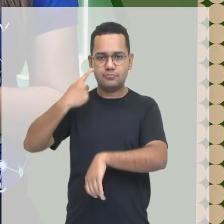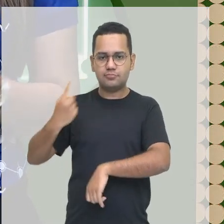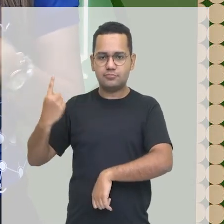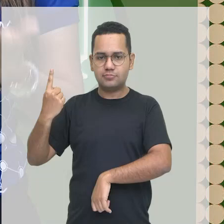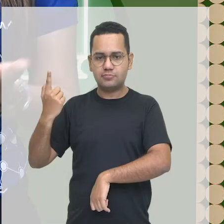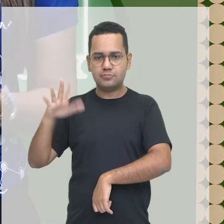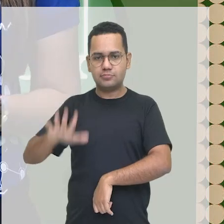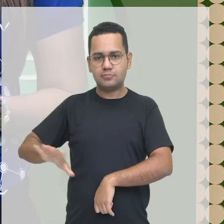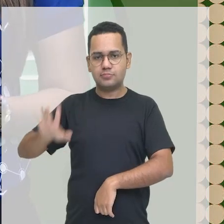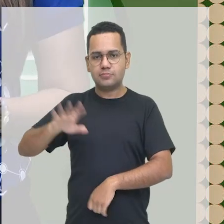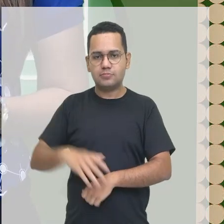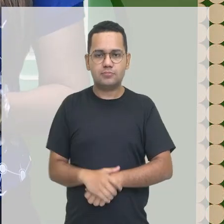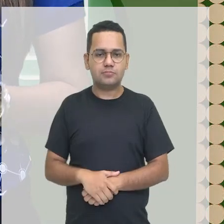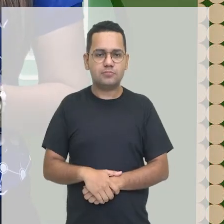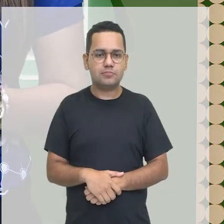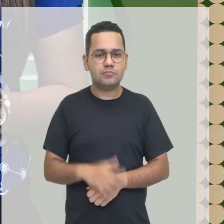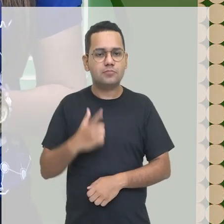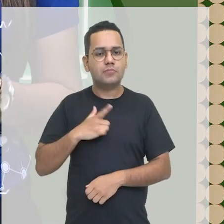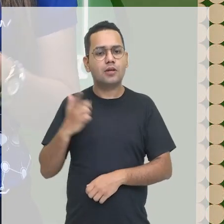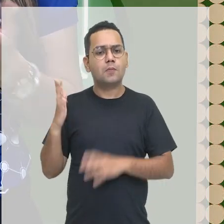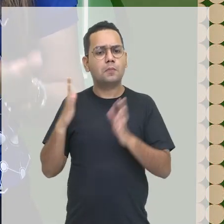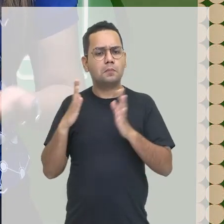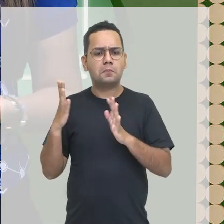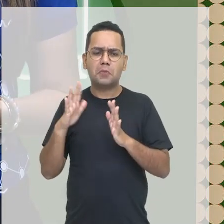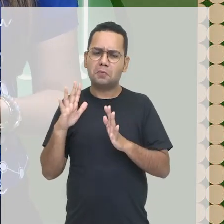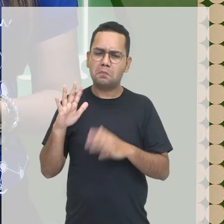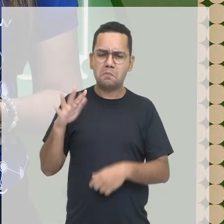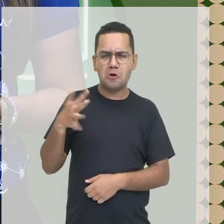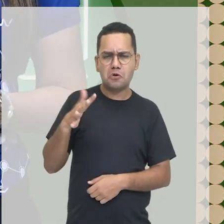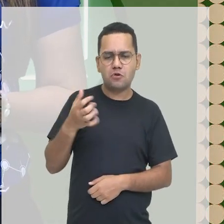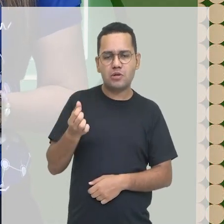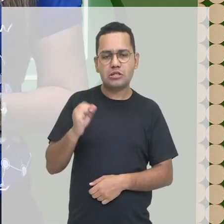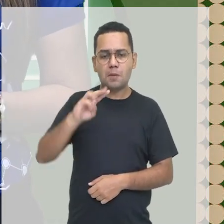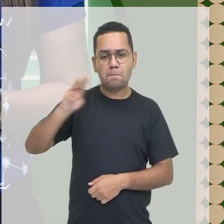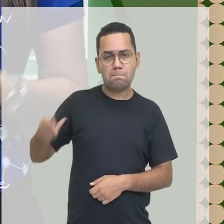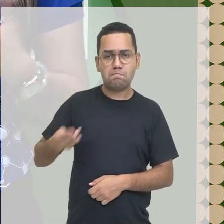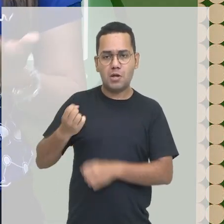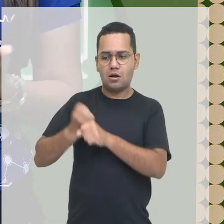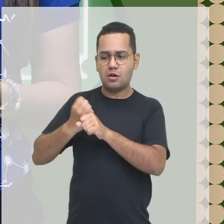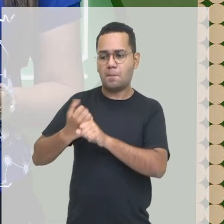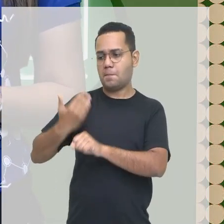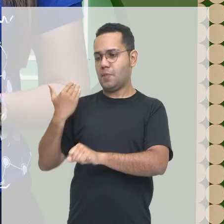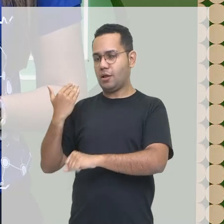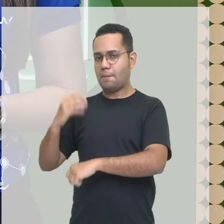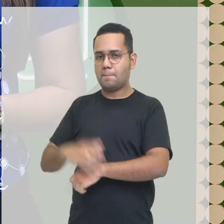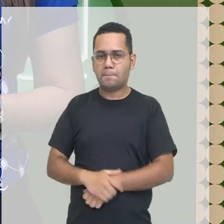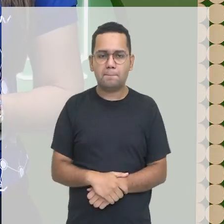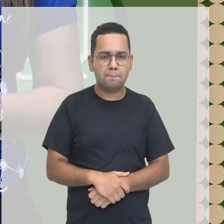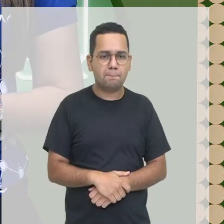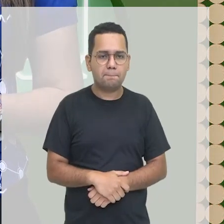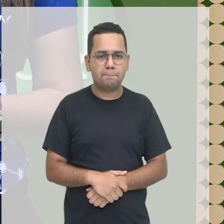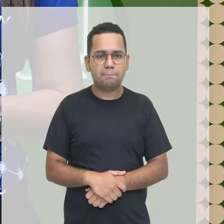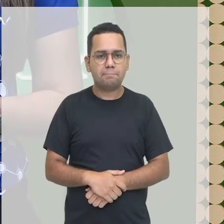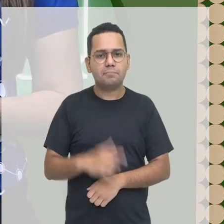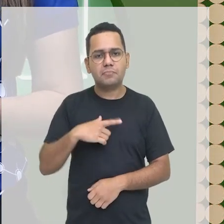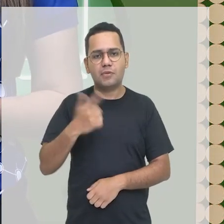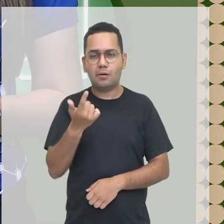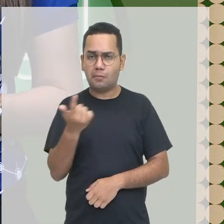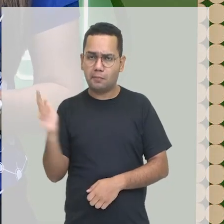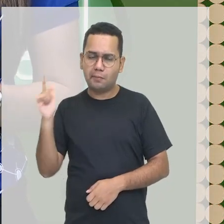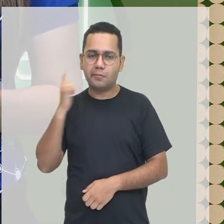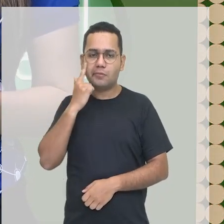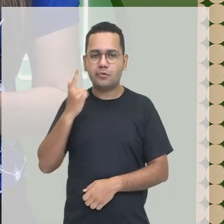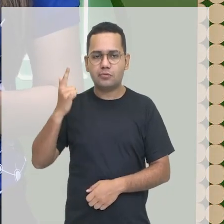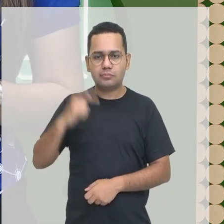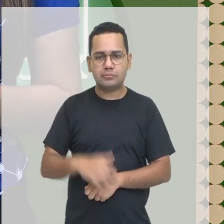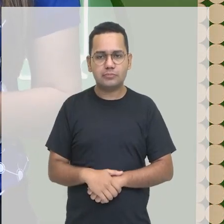né, provavelmente viveu há 6 milhões de anos. Temos também exemplos de outra espécie,